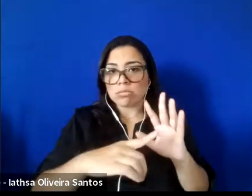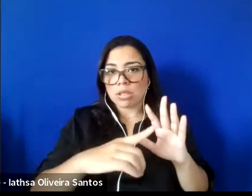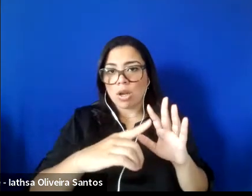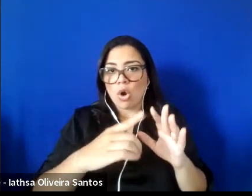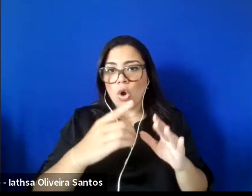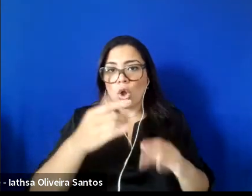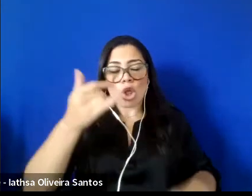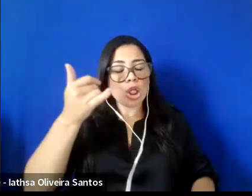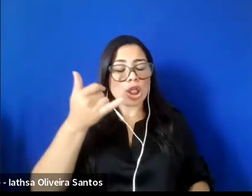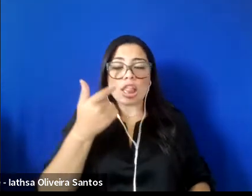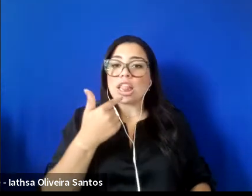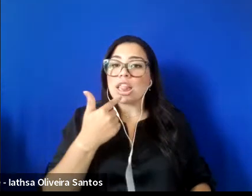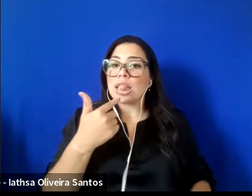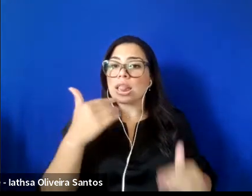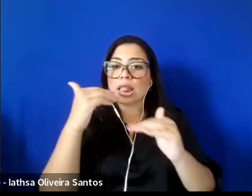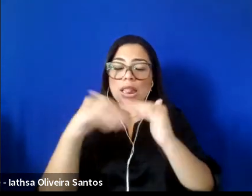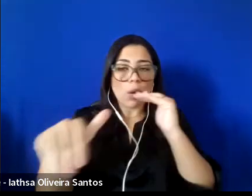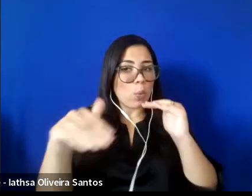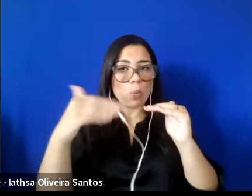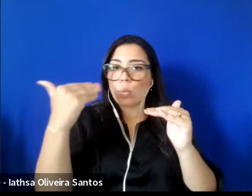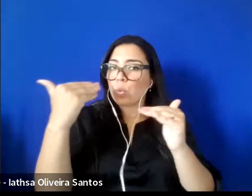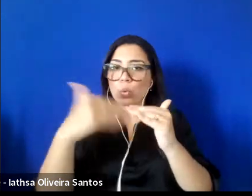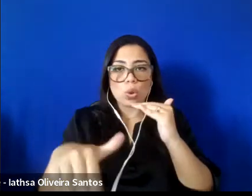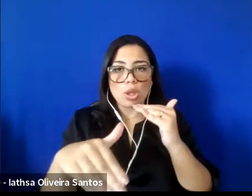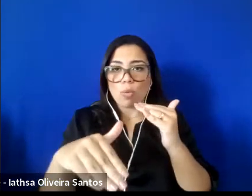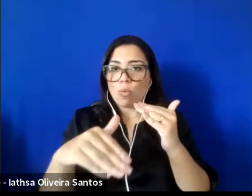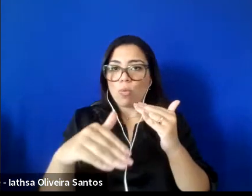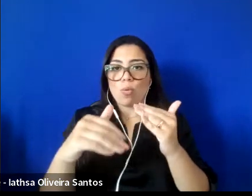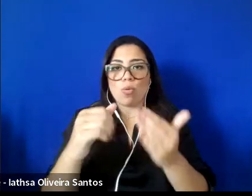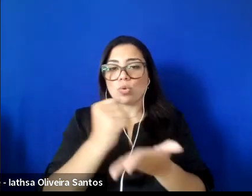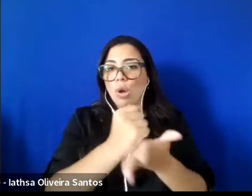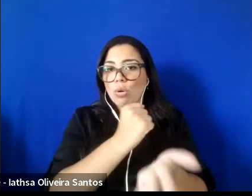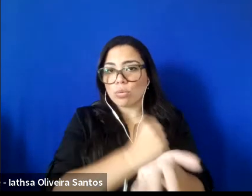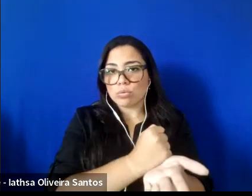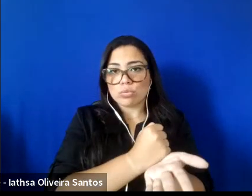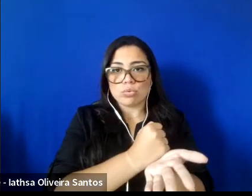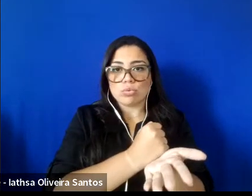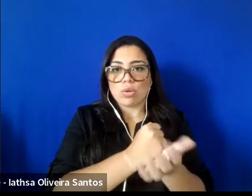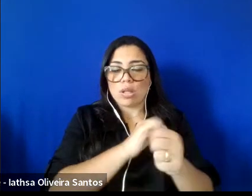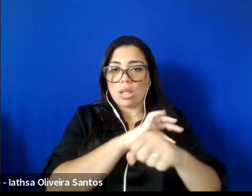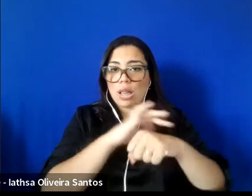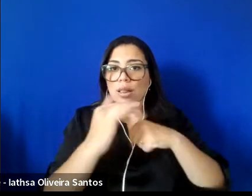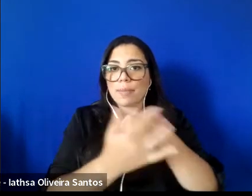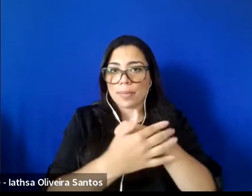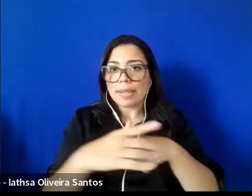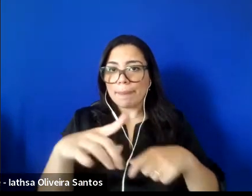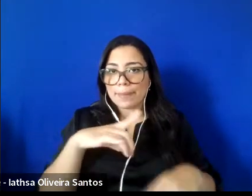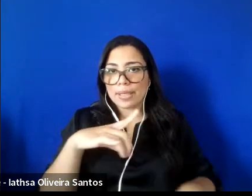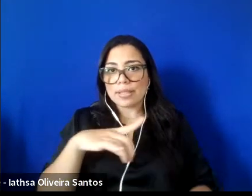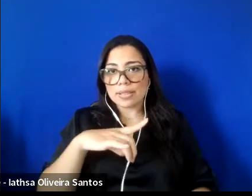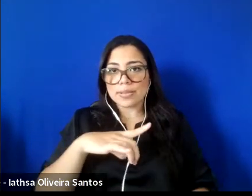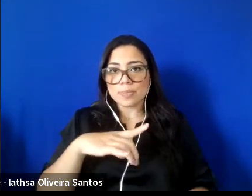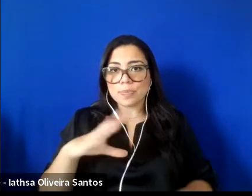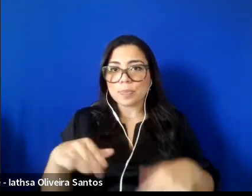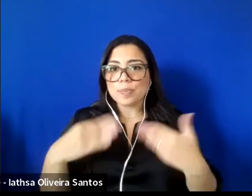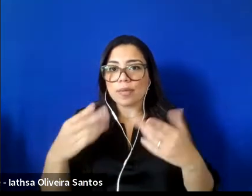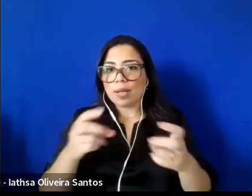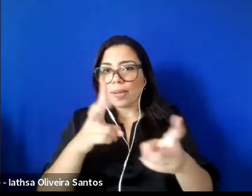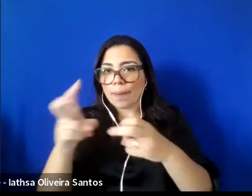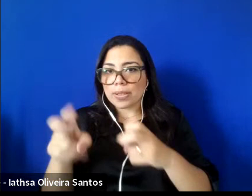dos contratos em decorrência da pandemia. Né? E nós vamos ver que várias